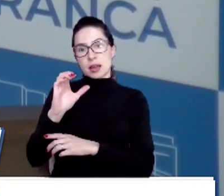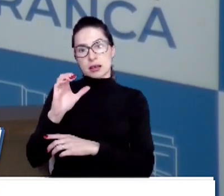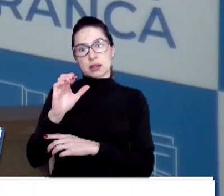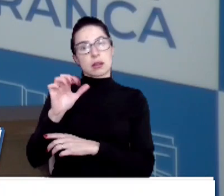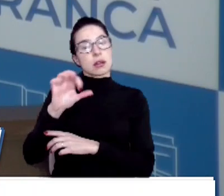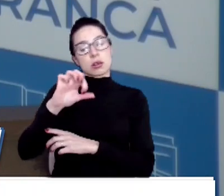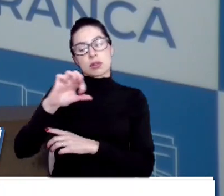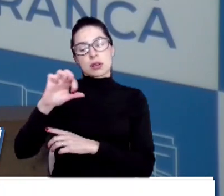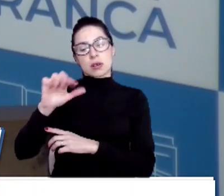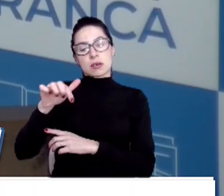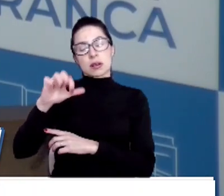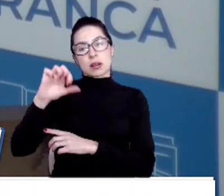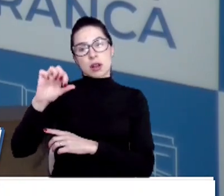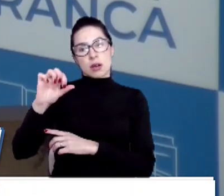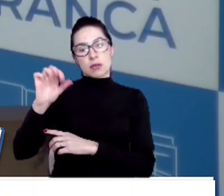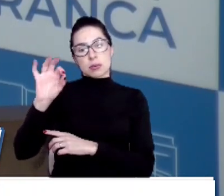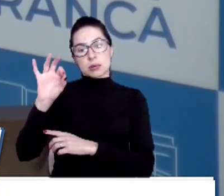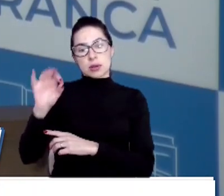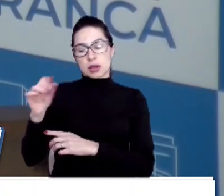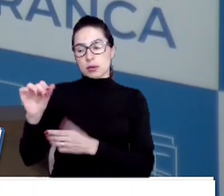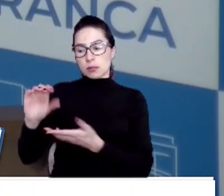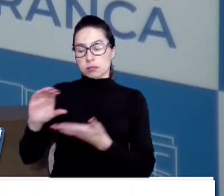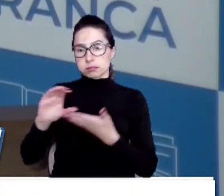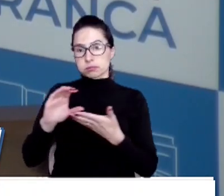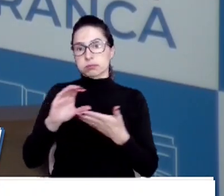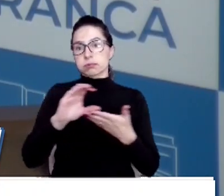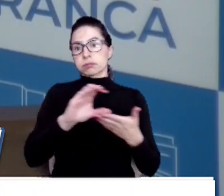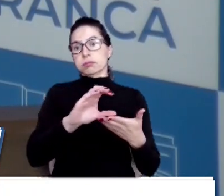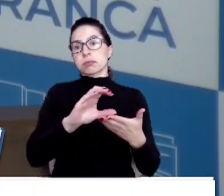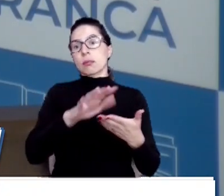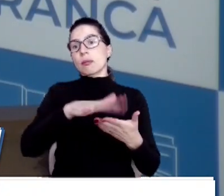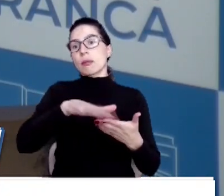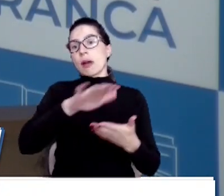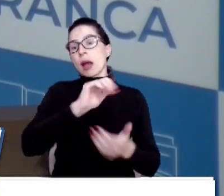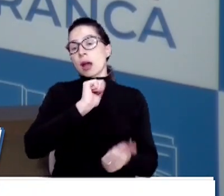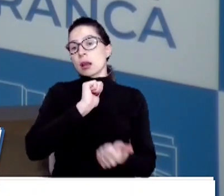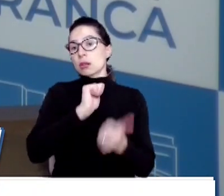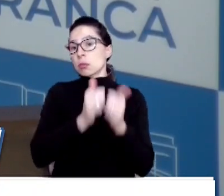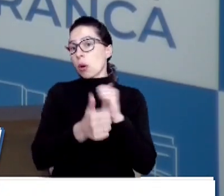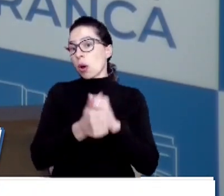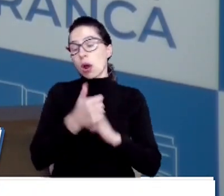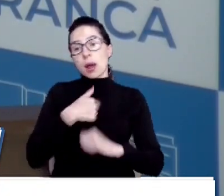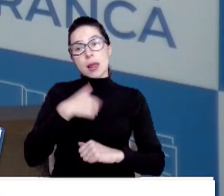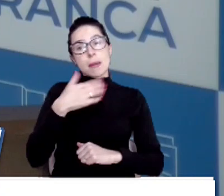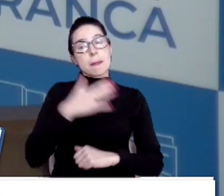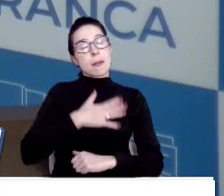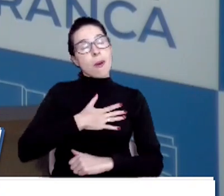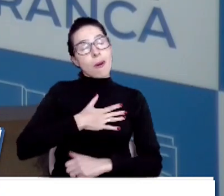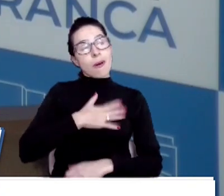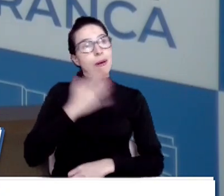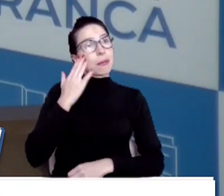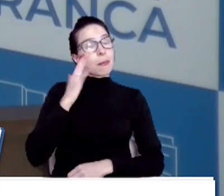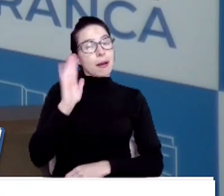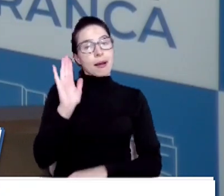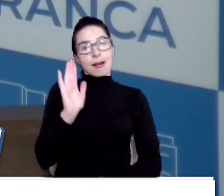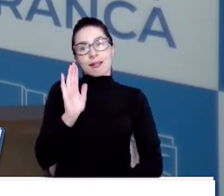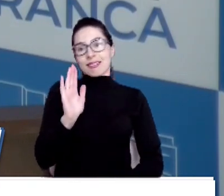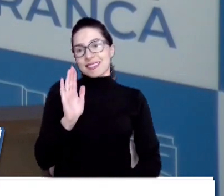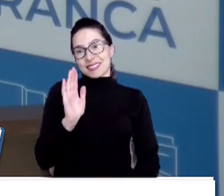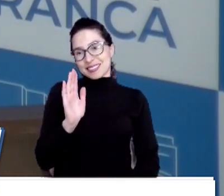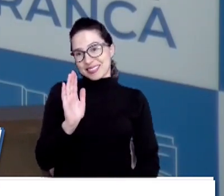99,9% dos recursos que ele é administra vai para que ele mais entende que ele gostaria de ver contemplada